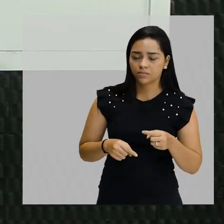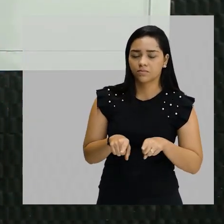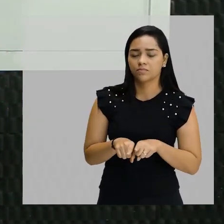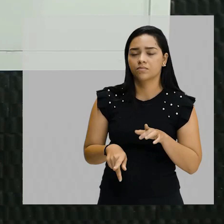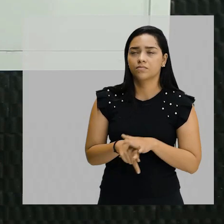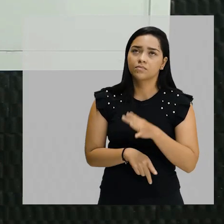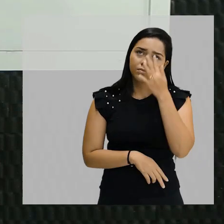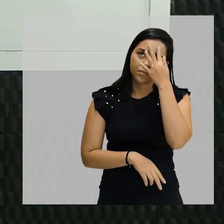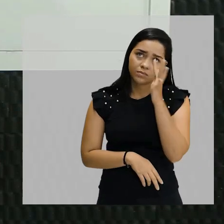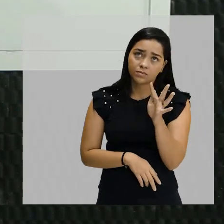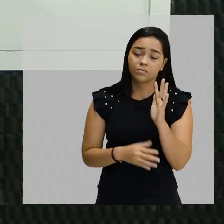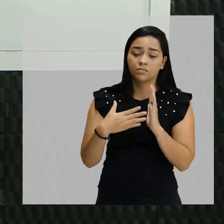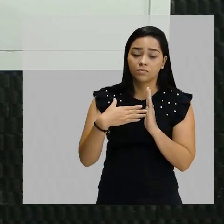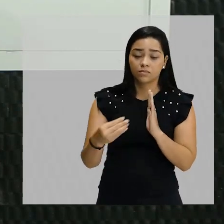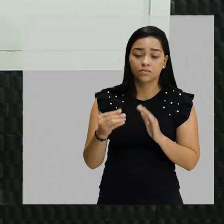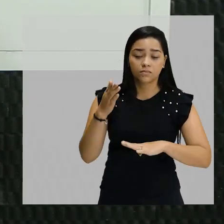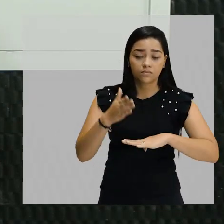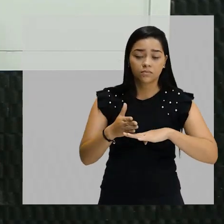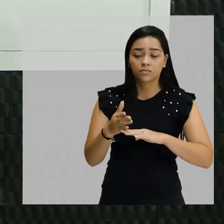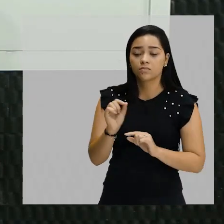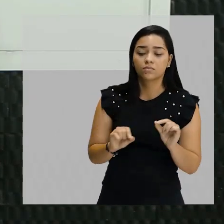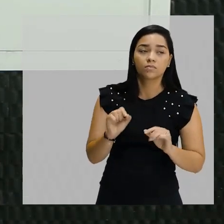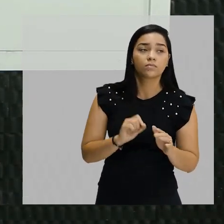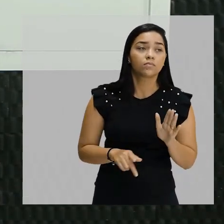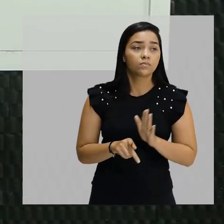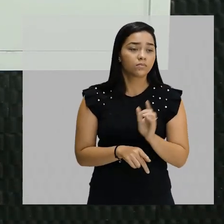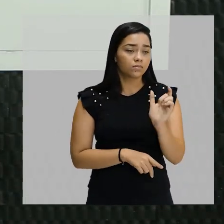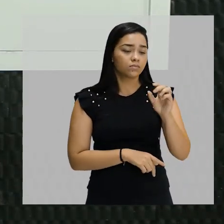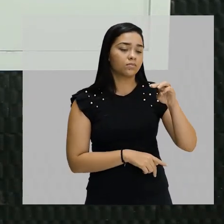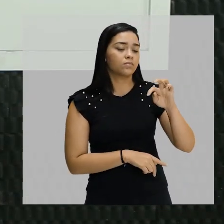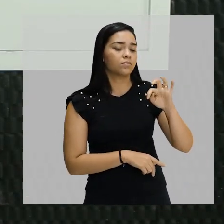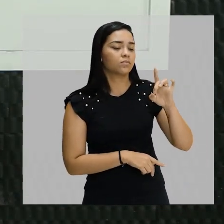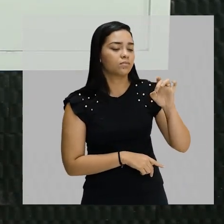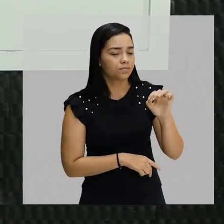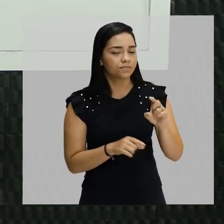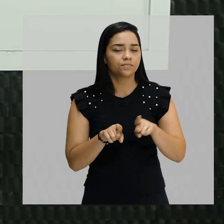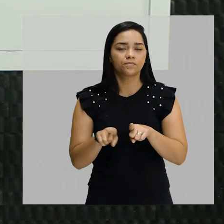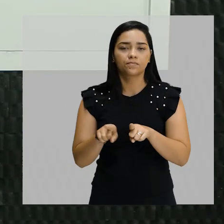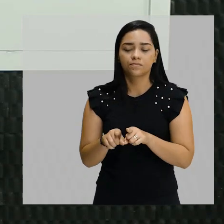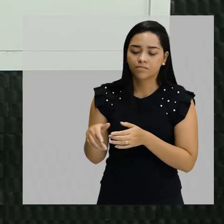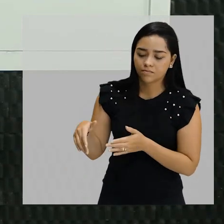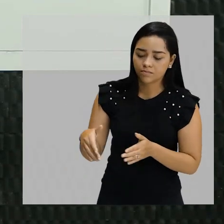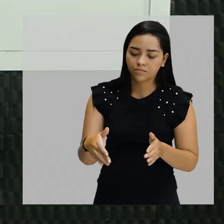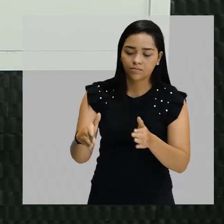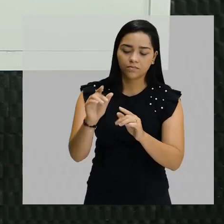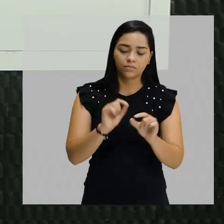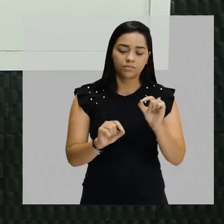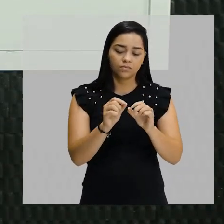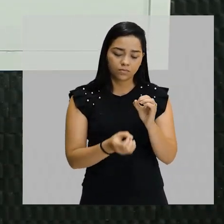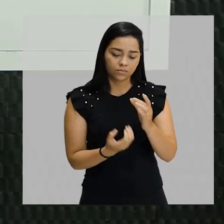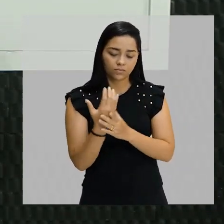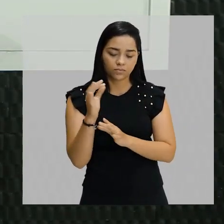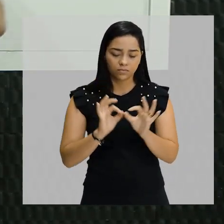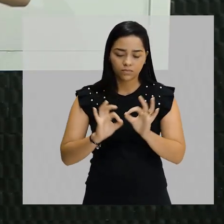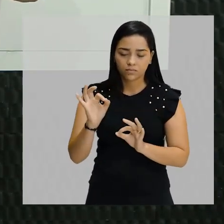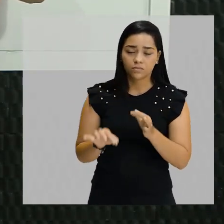da filosofia moderna ela vai se desenvolver a partir desta palavra método método caminho forma de elaborar